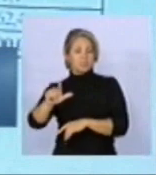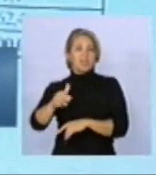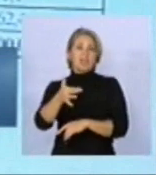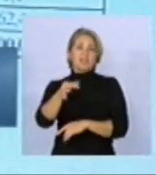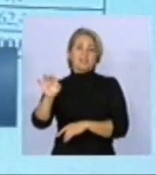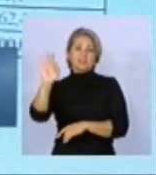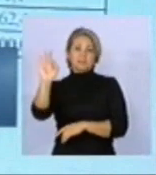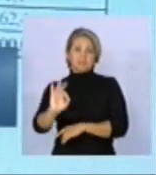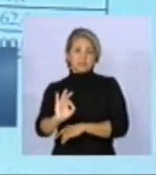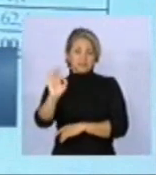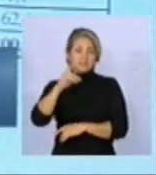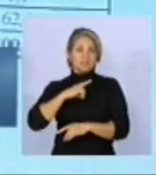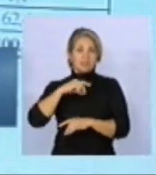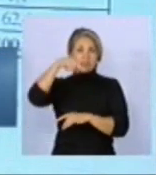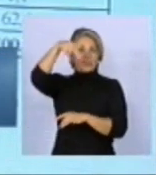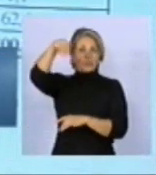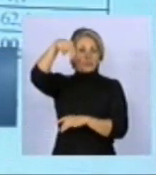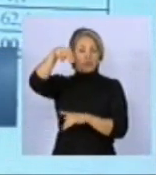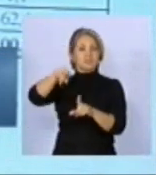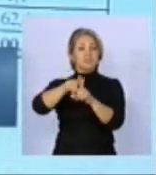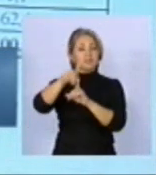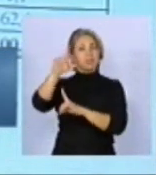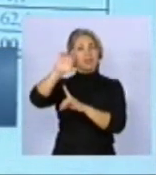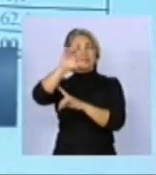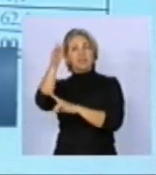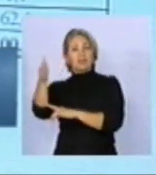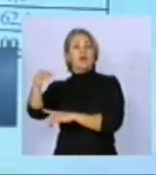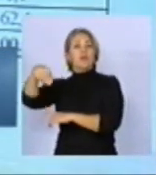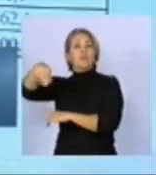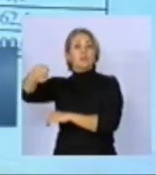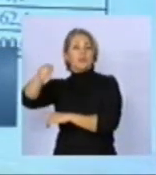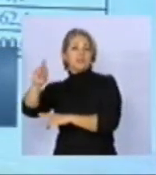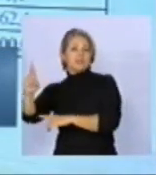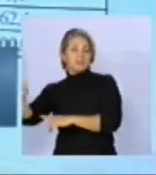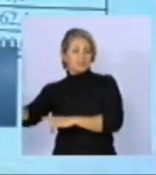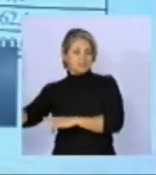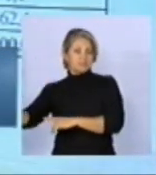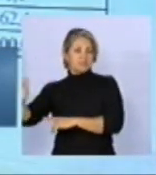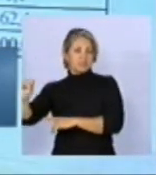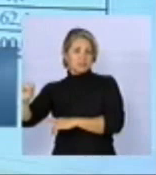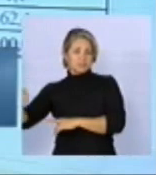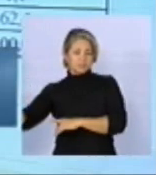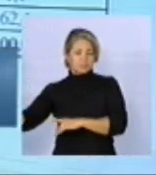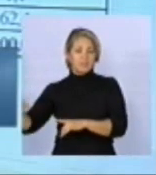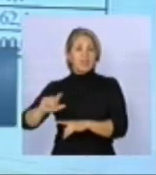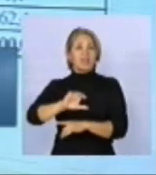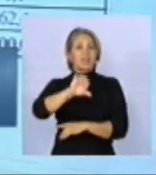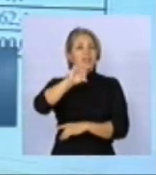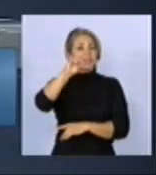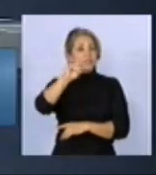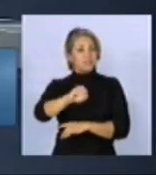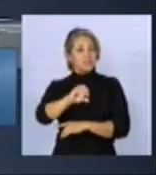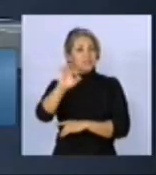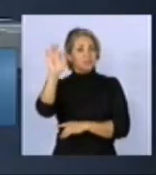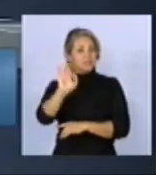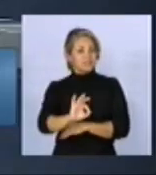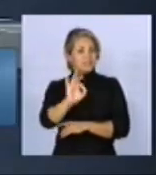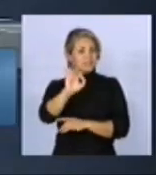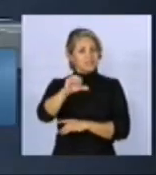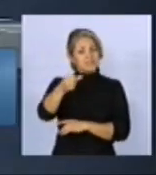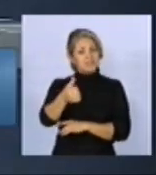por estaria no norte e no nordeste né e desses 90% 62,4